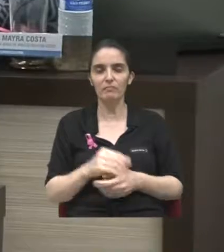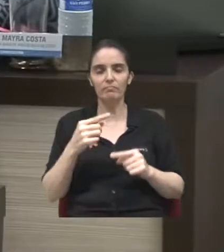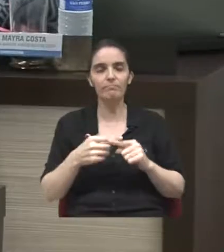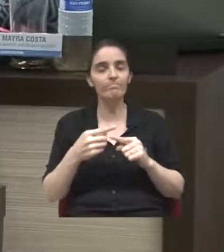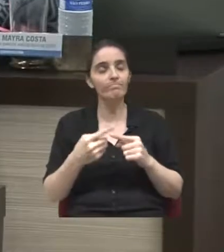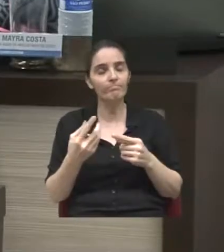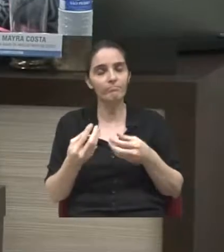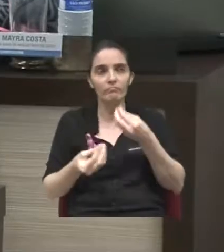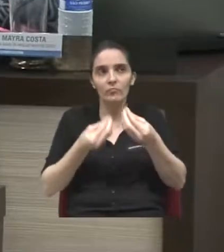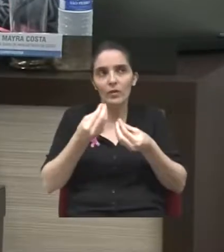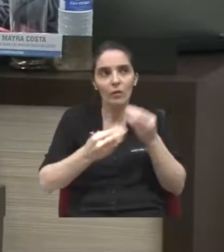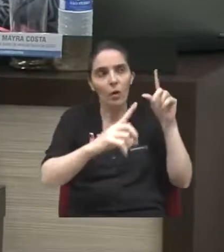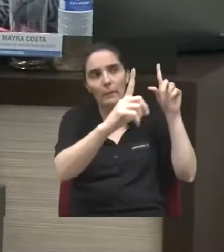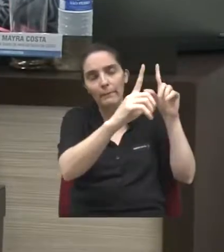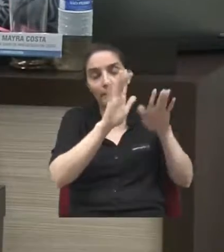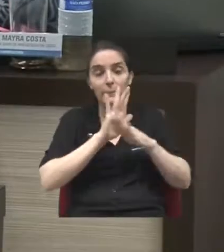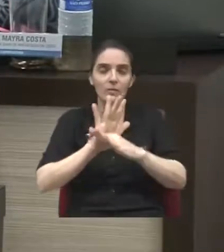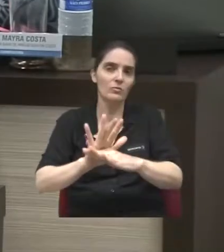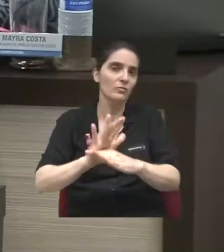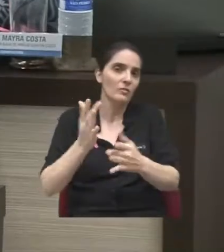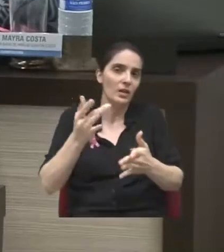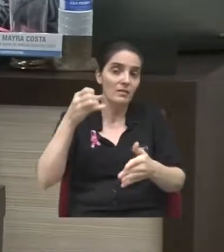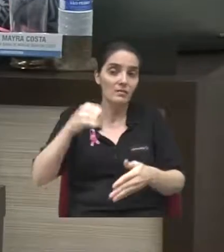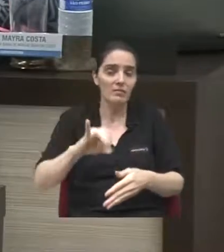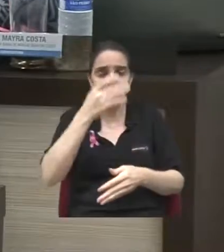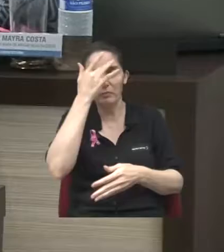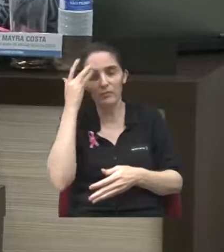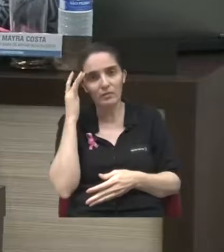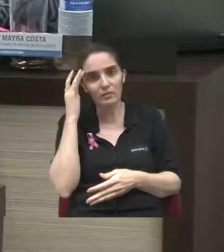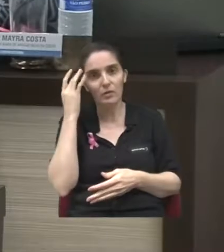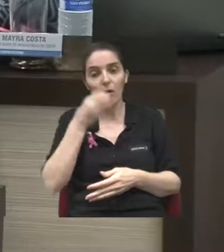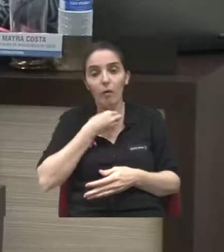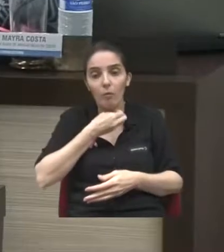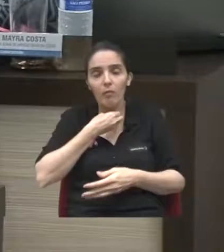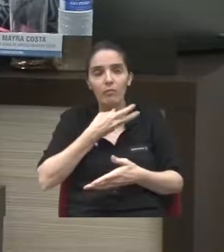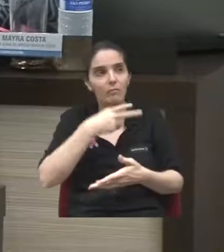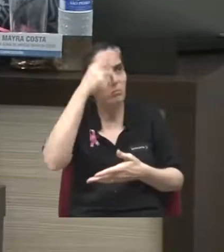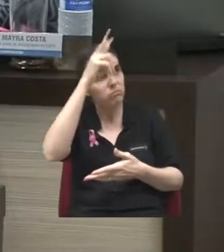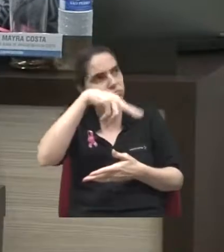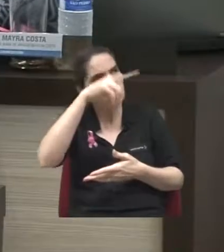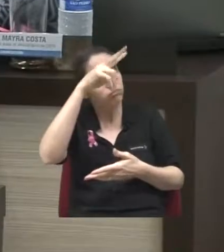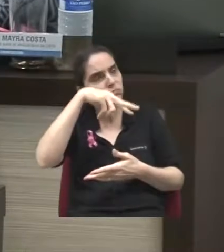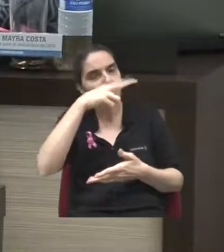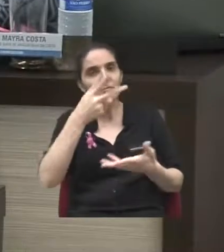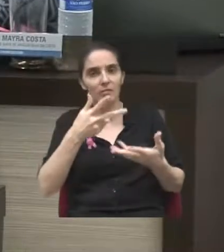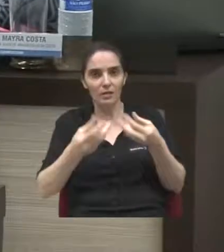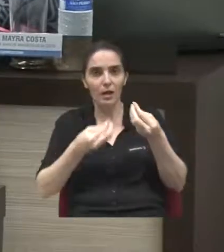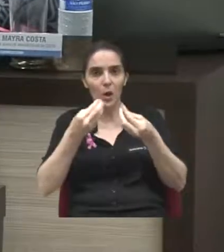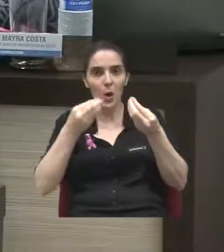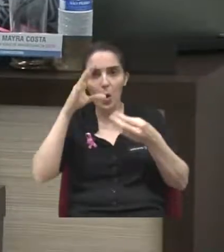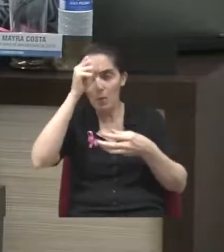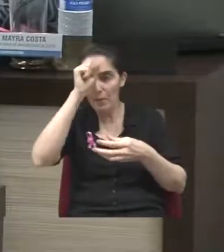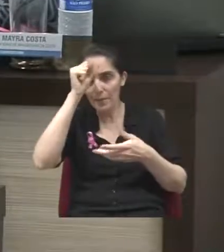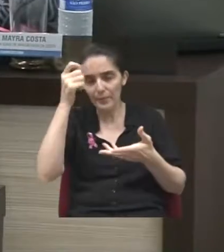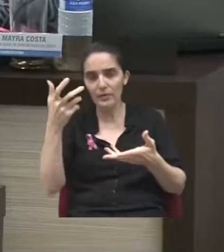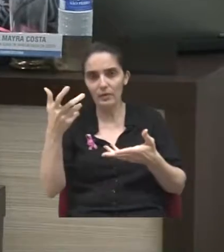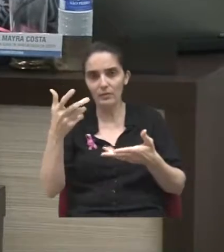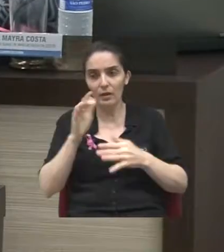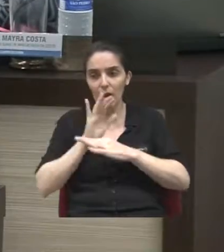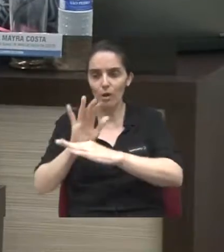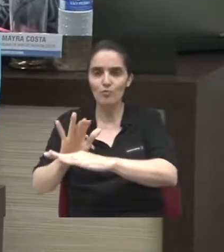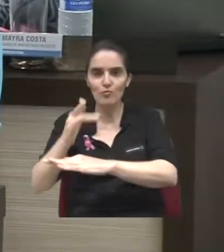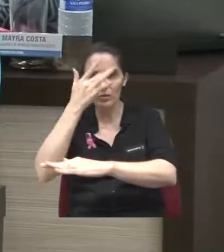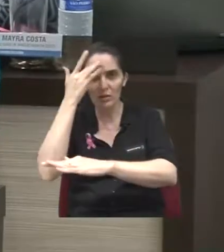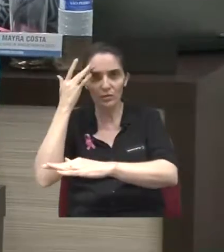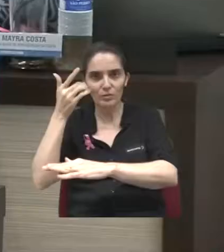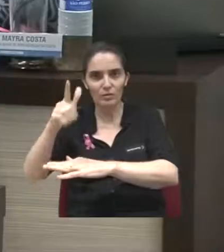Se tiver uma pessoa engasgada, que ela leia, veja como que é o passo a passo e salve uma vida. Muito